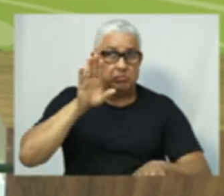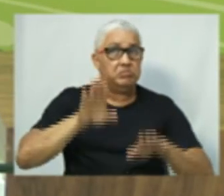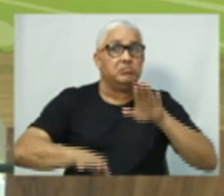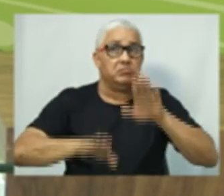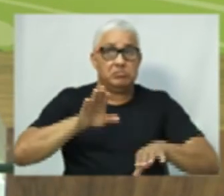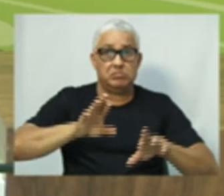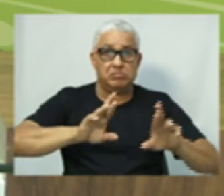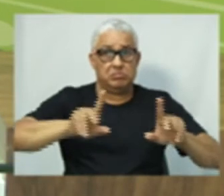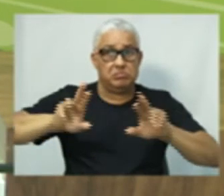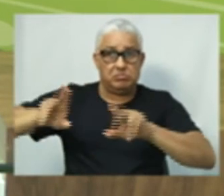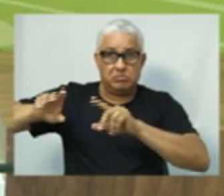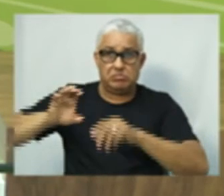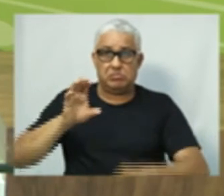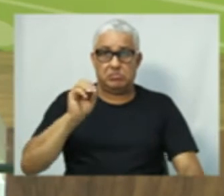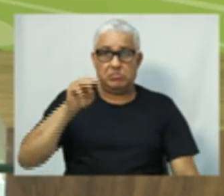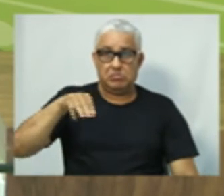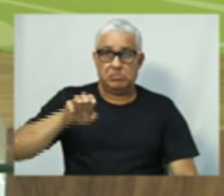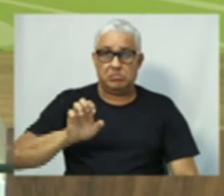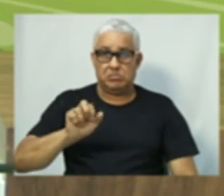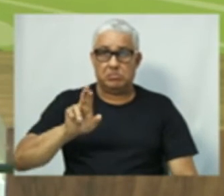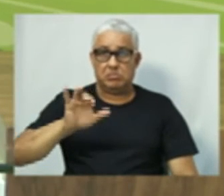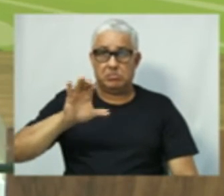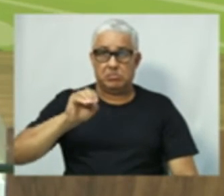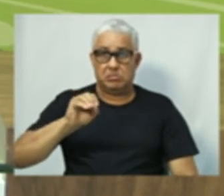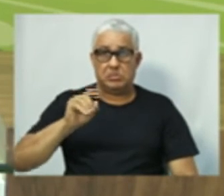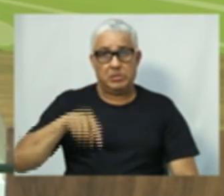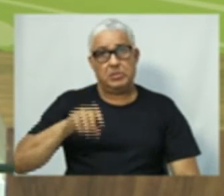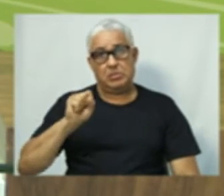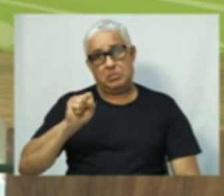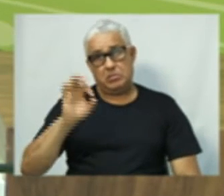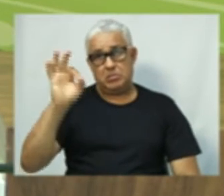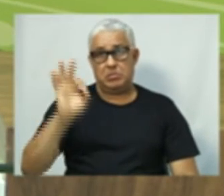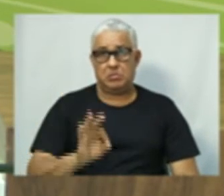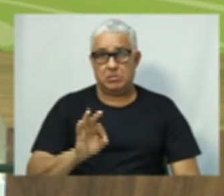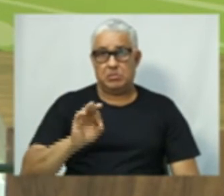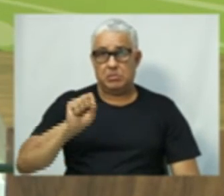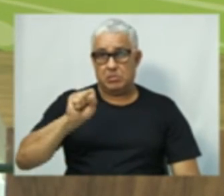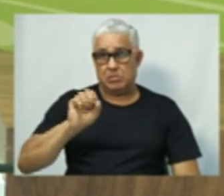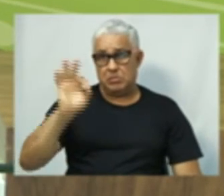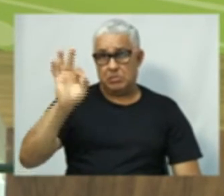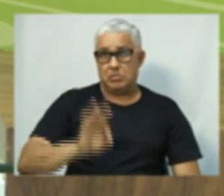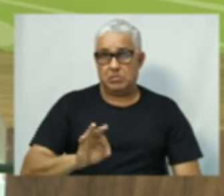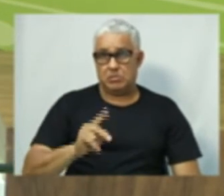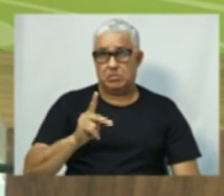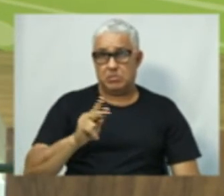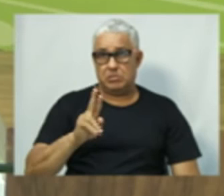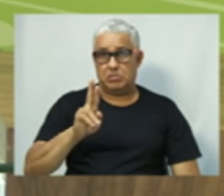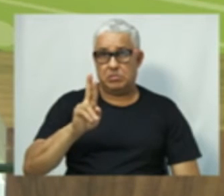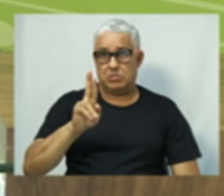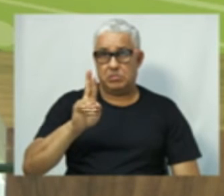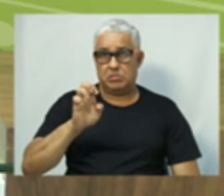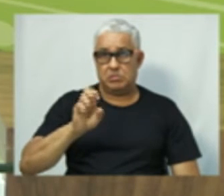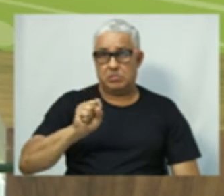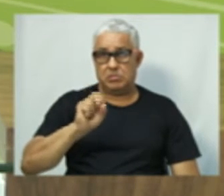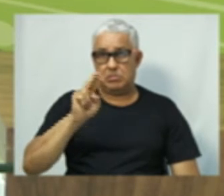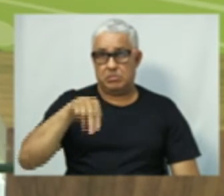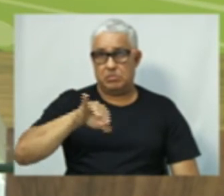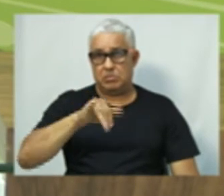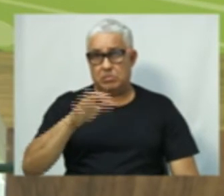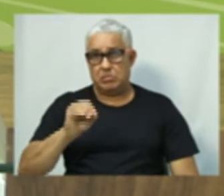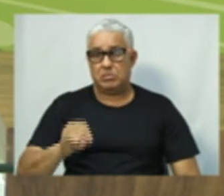Então, no caso do comércio, como o senhor explicou, é 8%, então a presunção é 8%, porém em